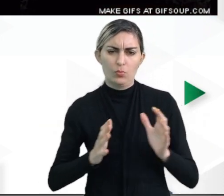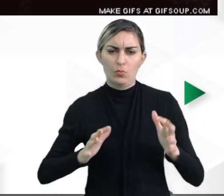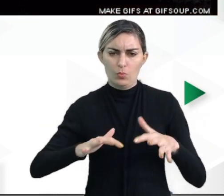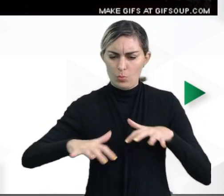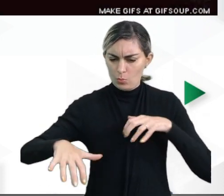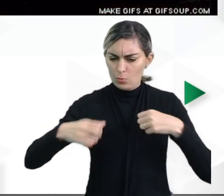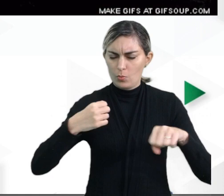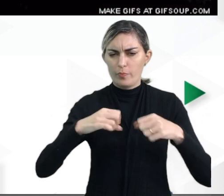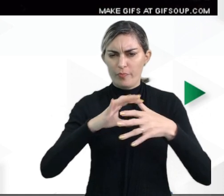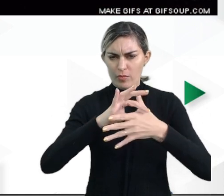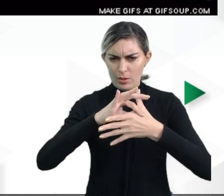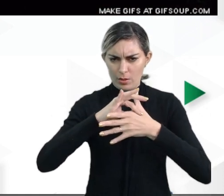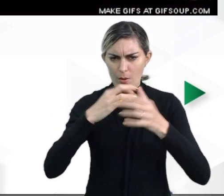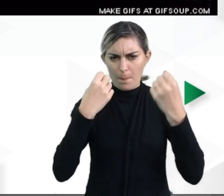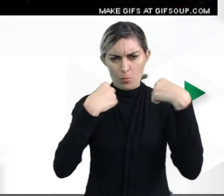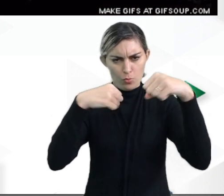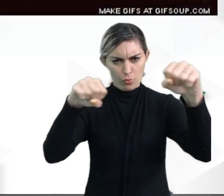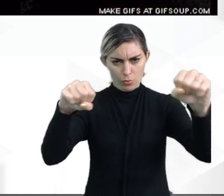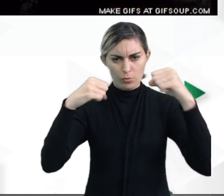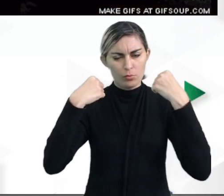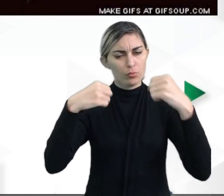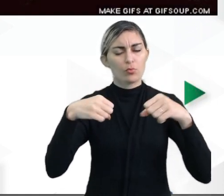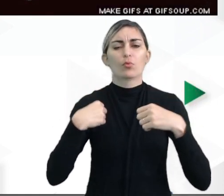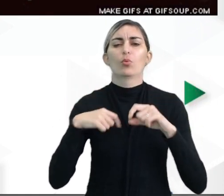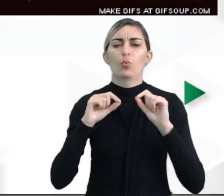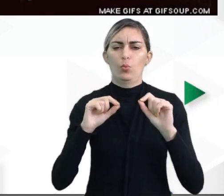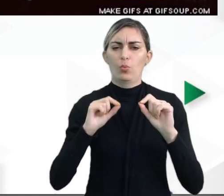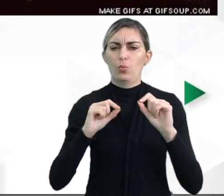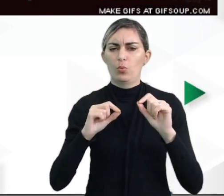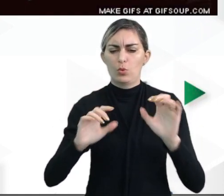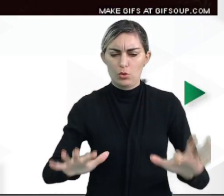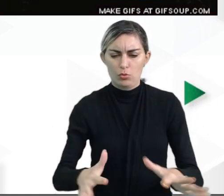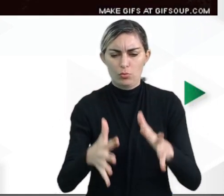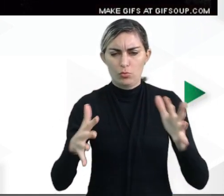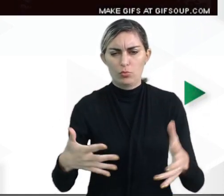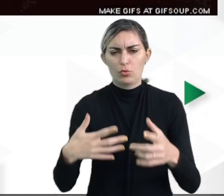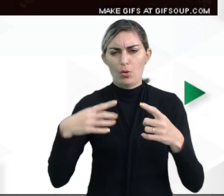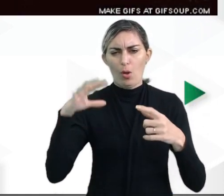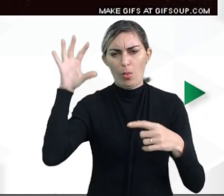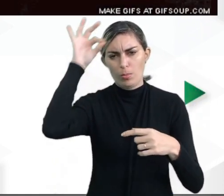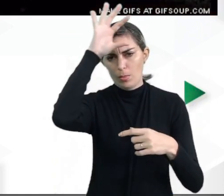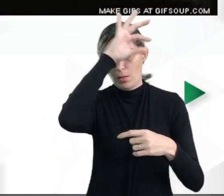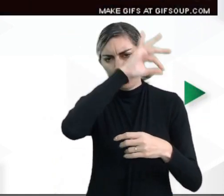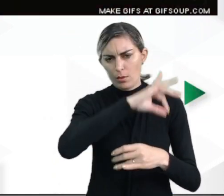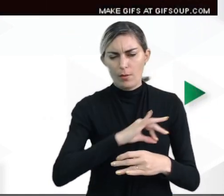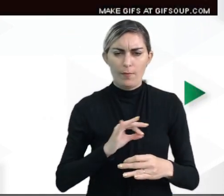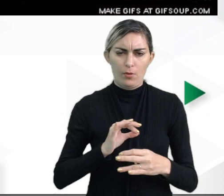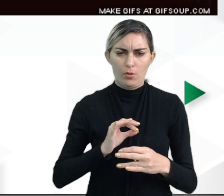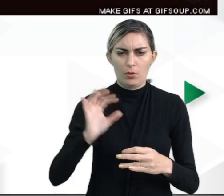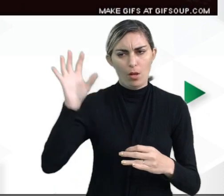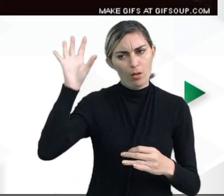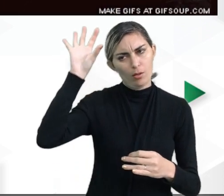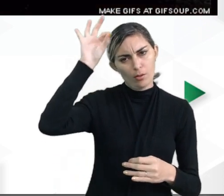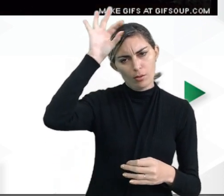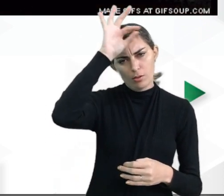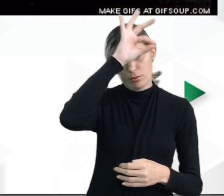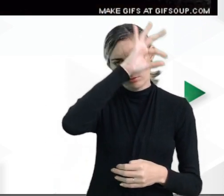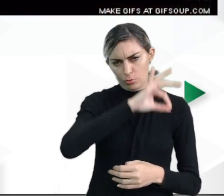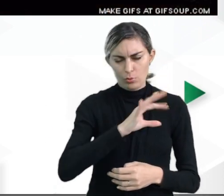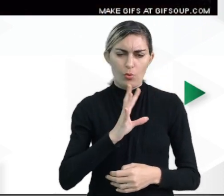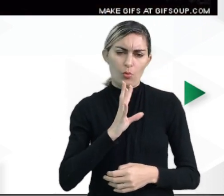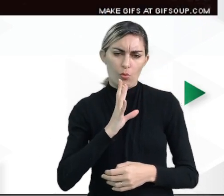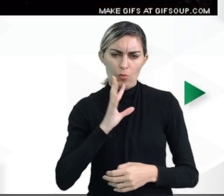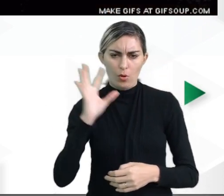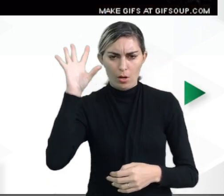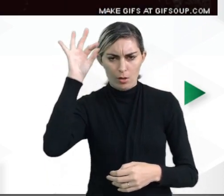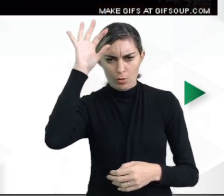os músculos recebem o que a gente chama de estímulos nervosos, que por meio dos nervos, conhecidos como